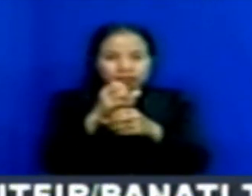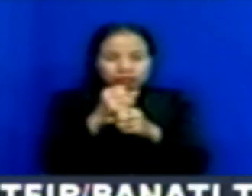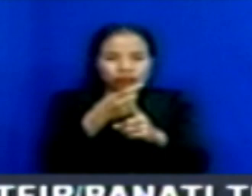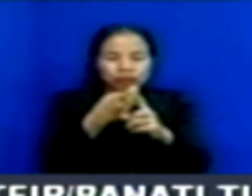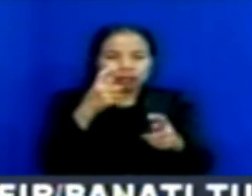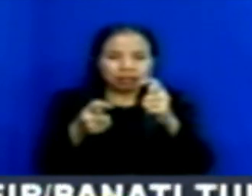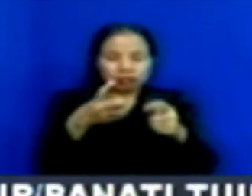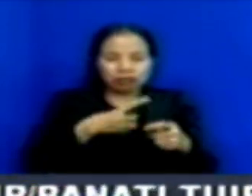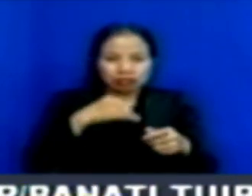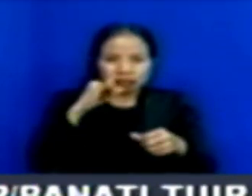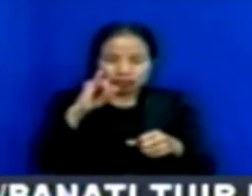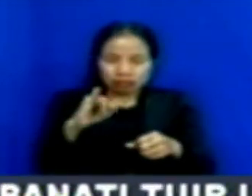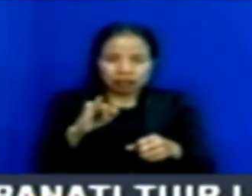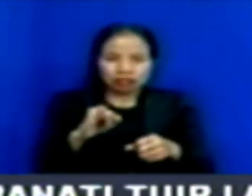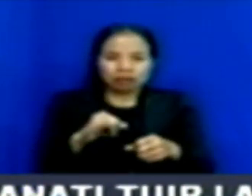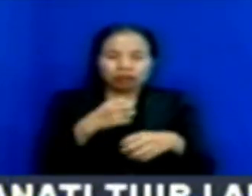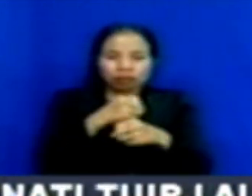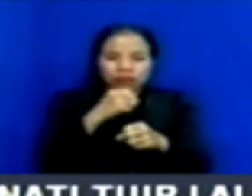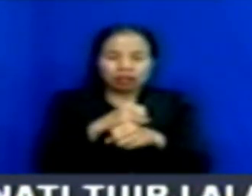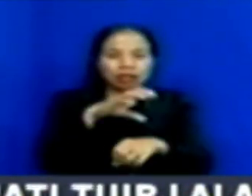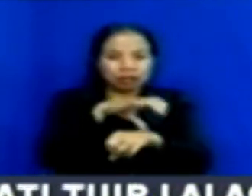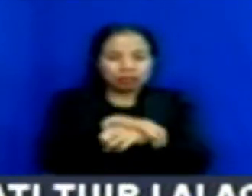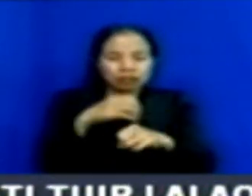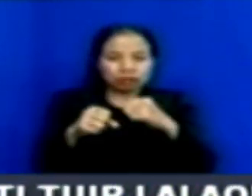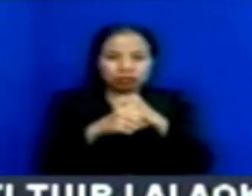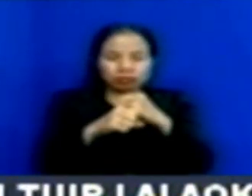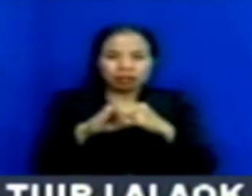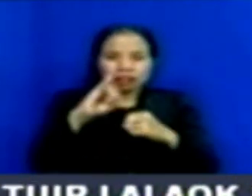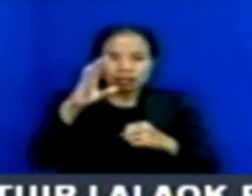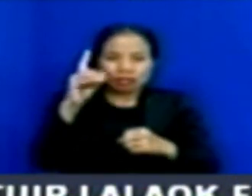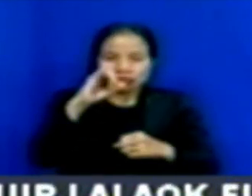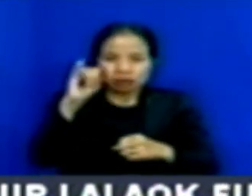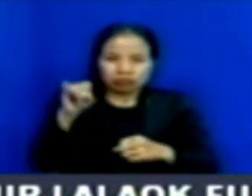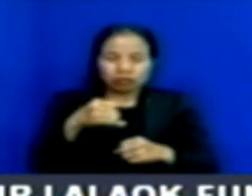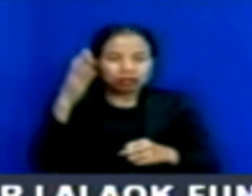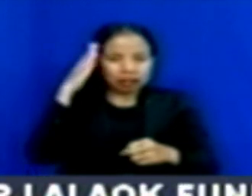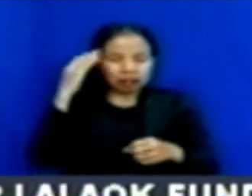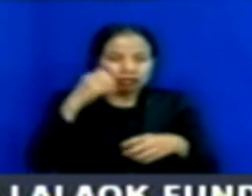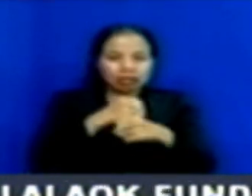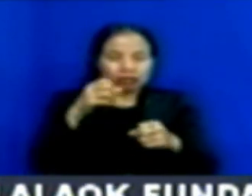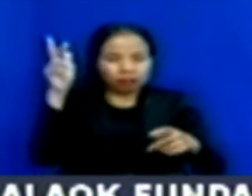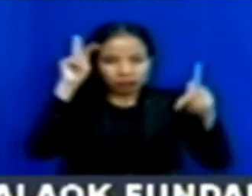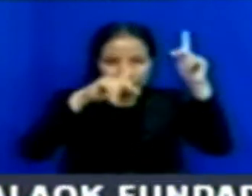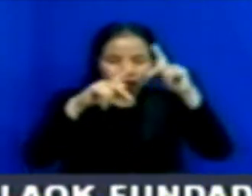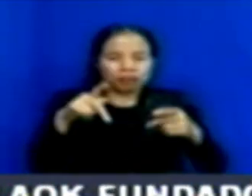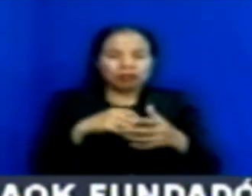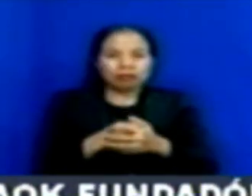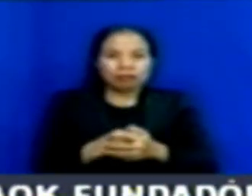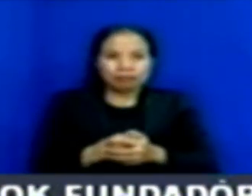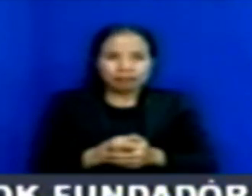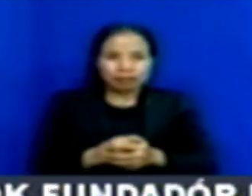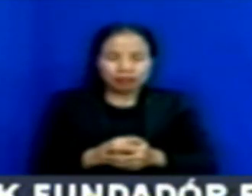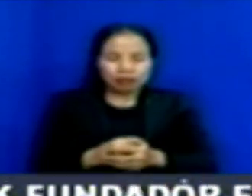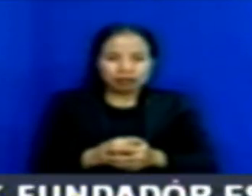russo Tribunal Distrital dele, rodeá-lo detenção para suspeito IDZ, Nebe Desconfia comete caso furto agravado